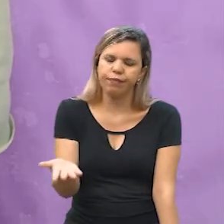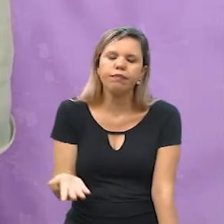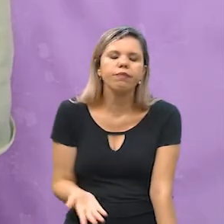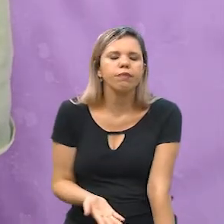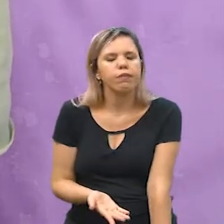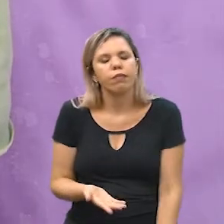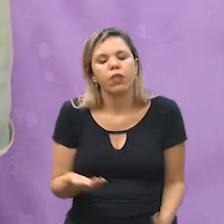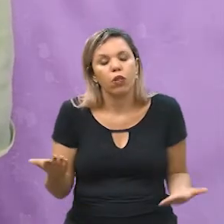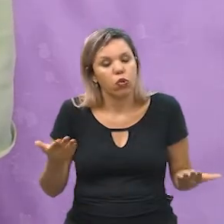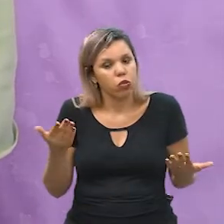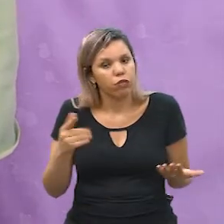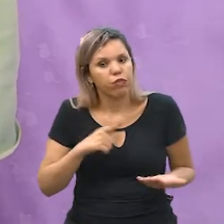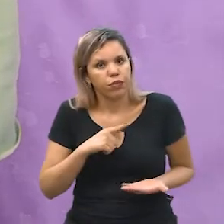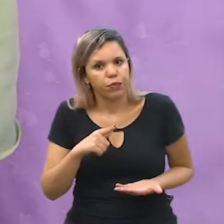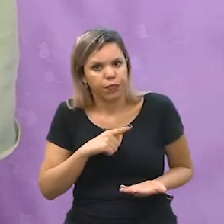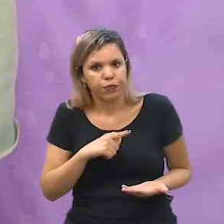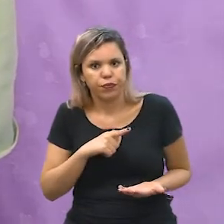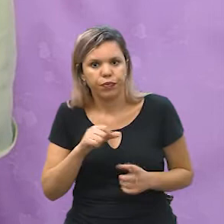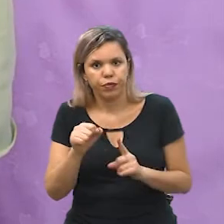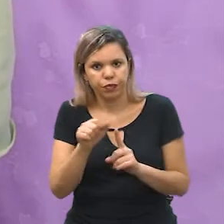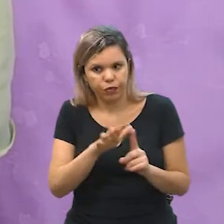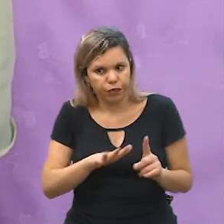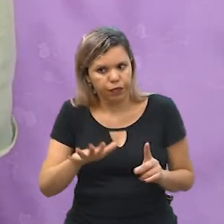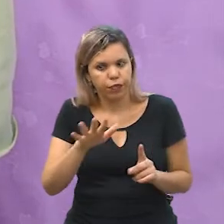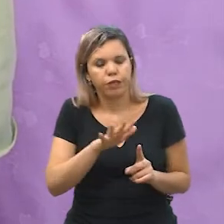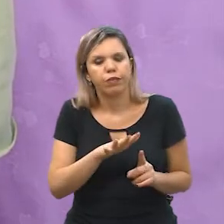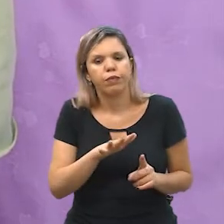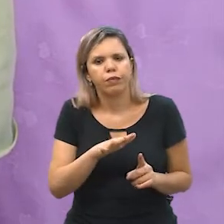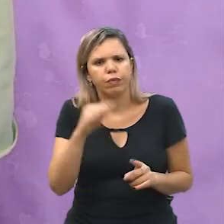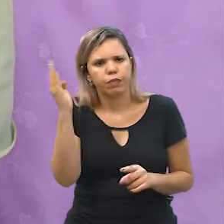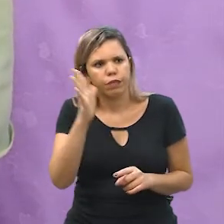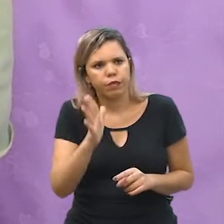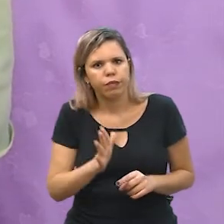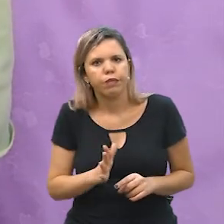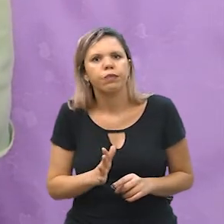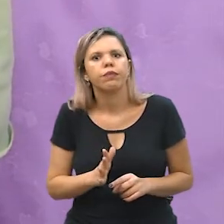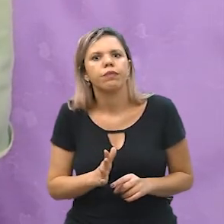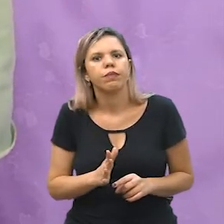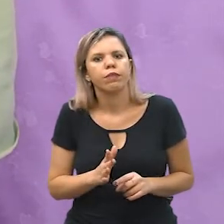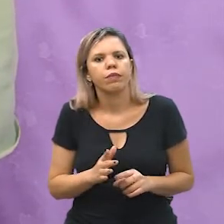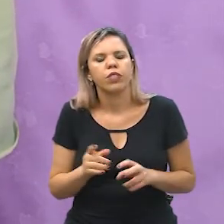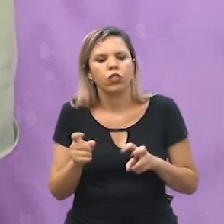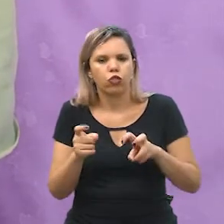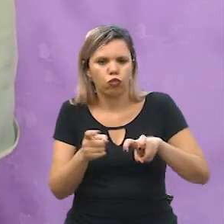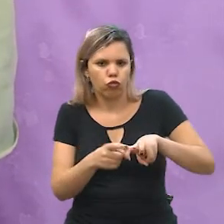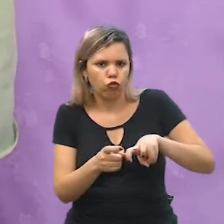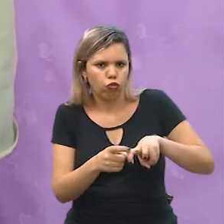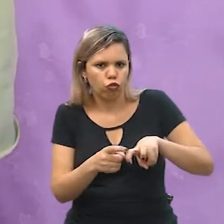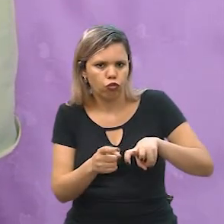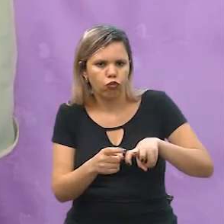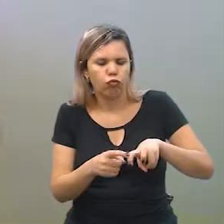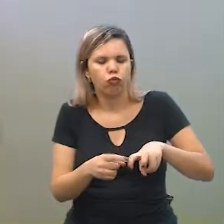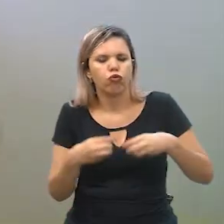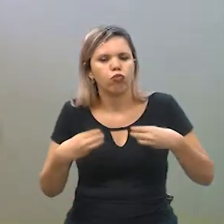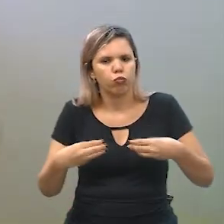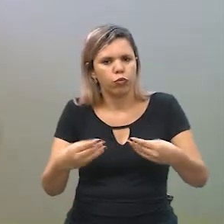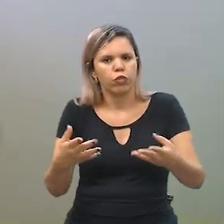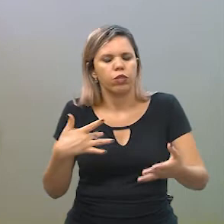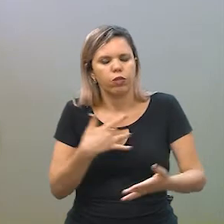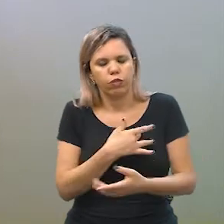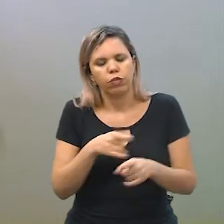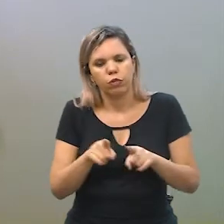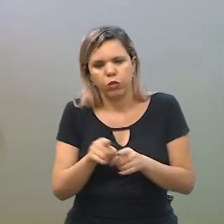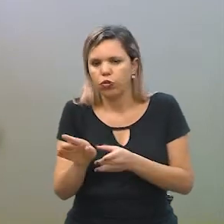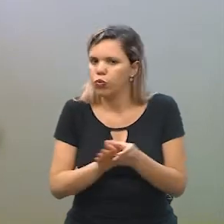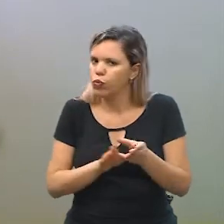Exatamente. Então, assim, hoje teve, tanto da Sociedade Brasileira de Ginecologia, o Ministério, as recomendações,